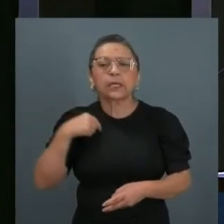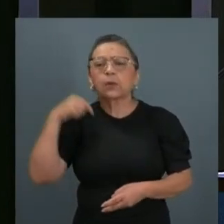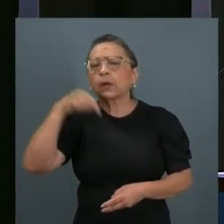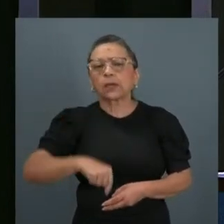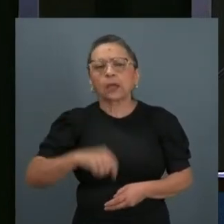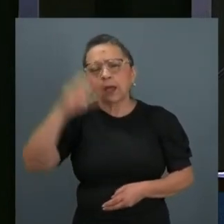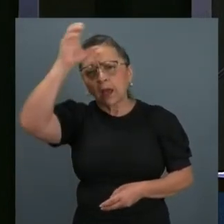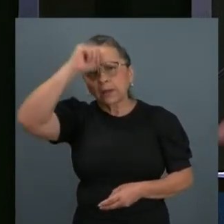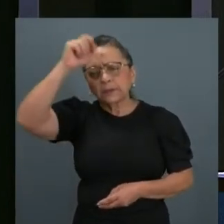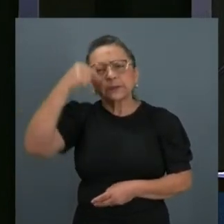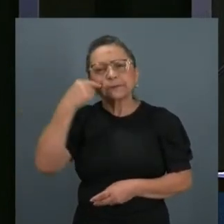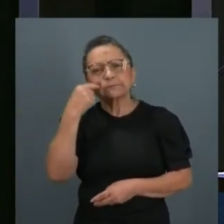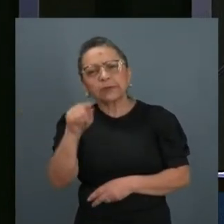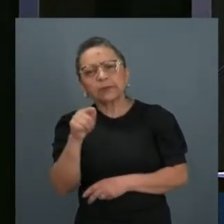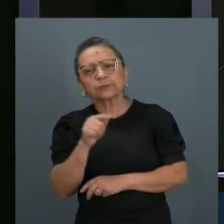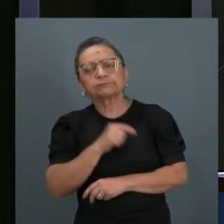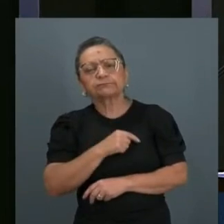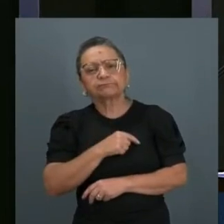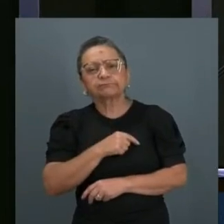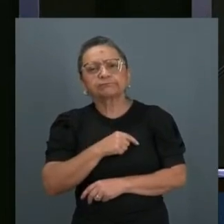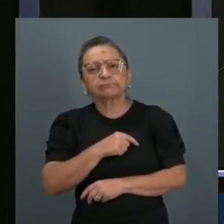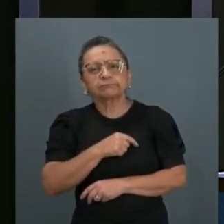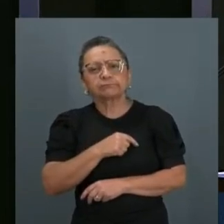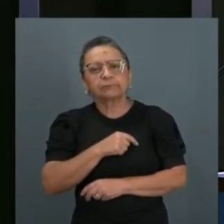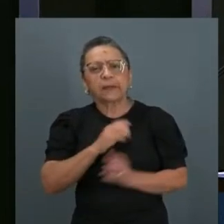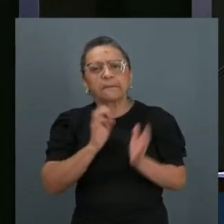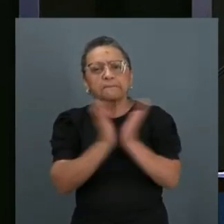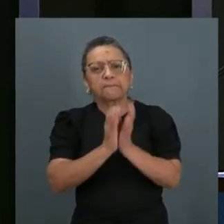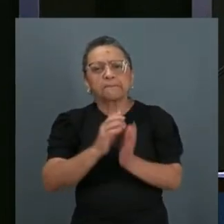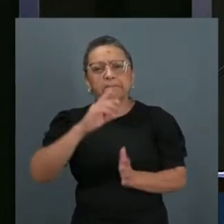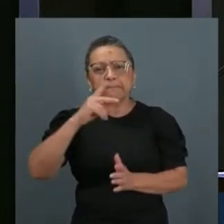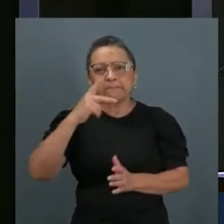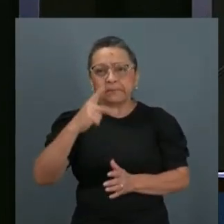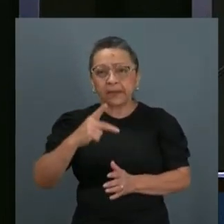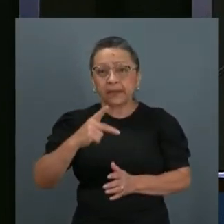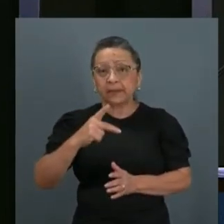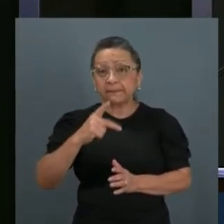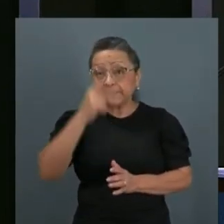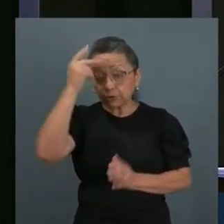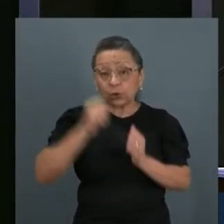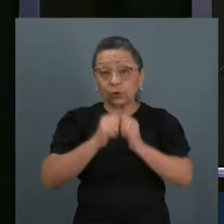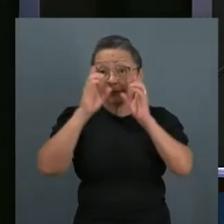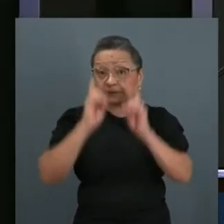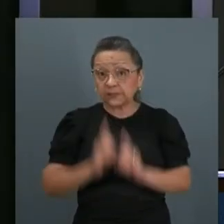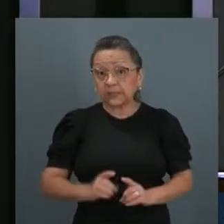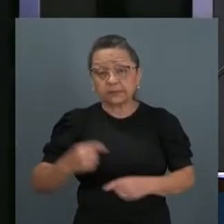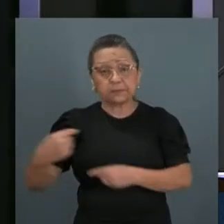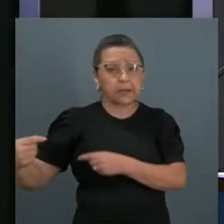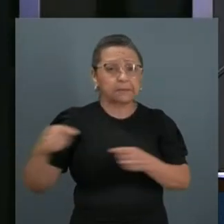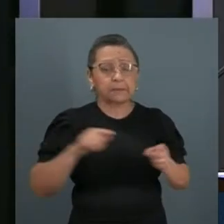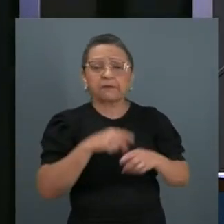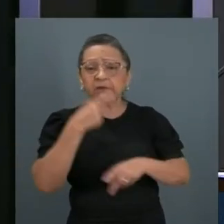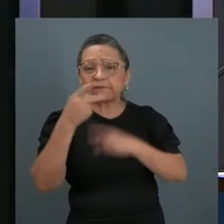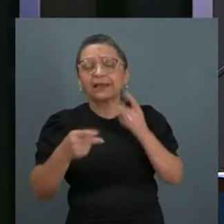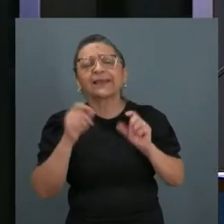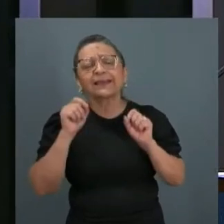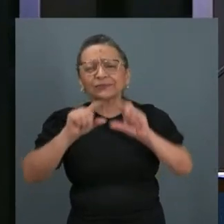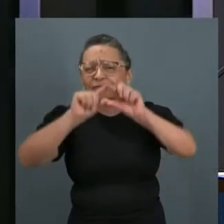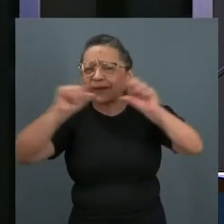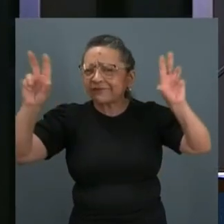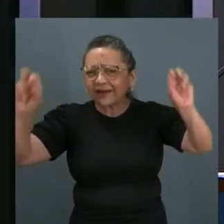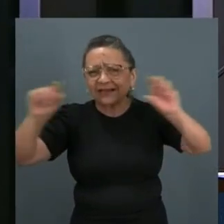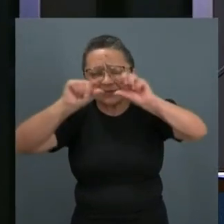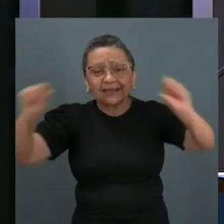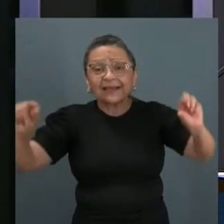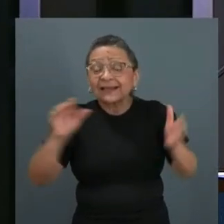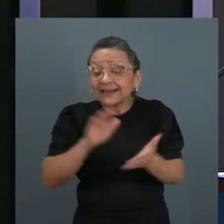discussões do PCD, que é exatamente isso, nada de nós sem nós. Acho até que